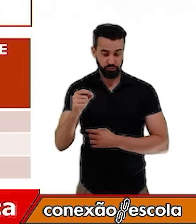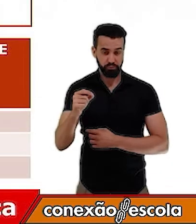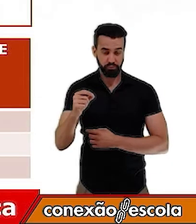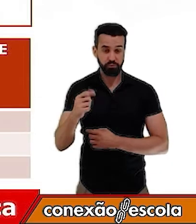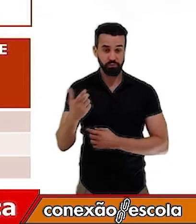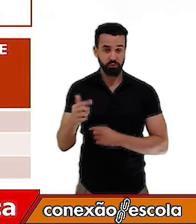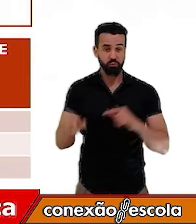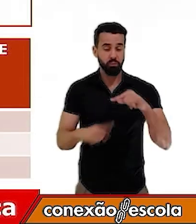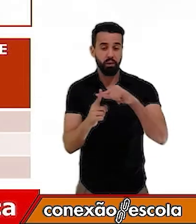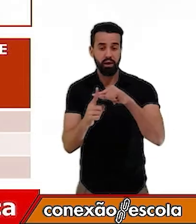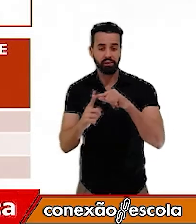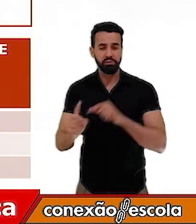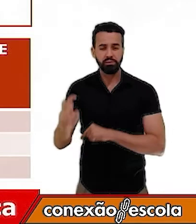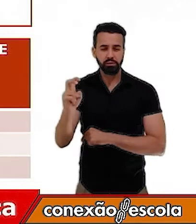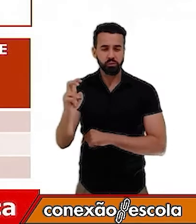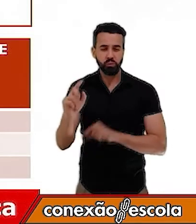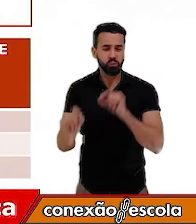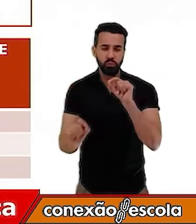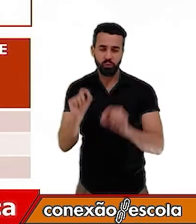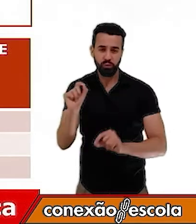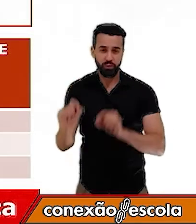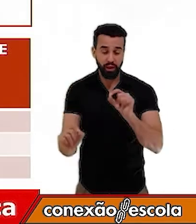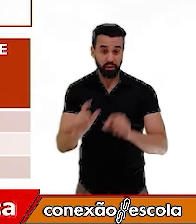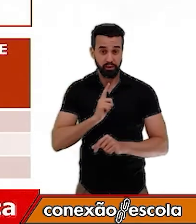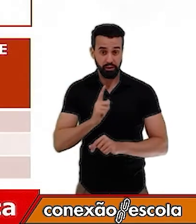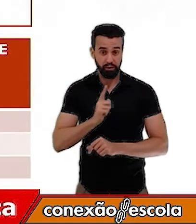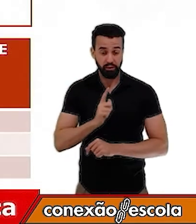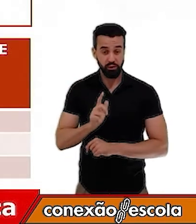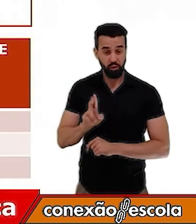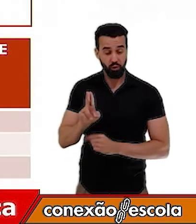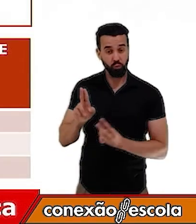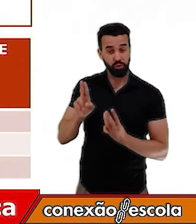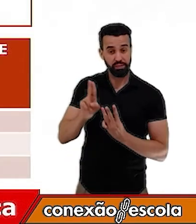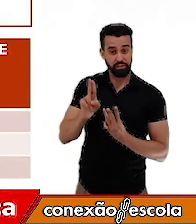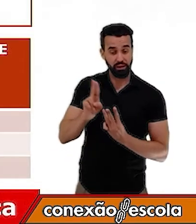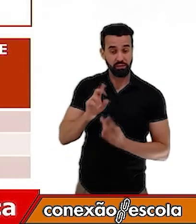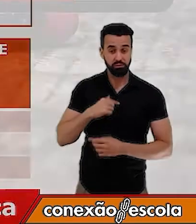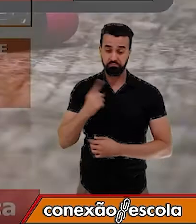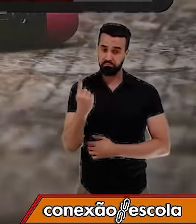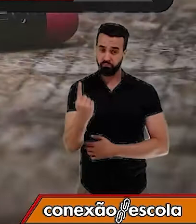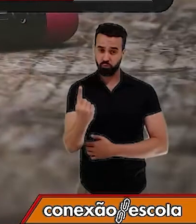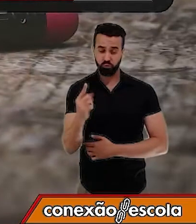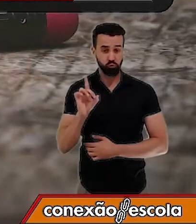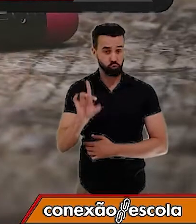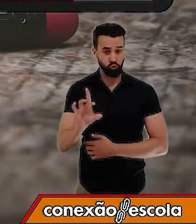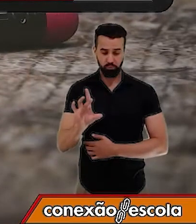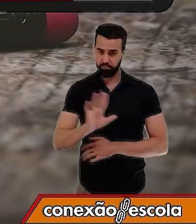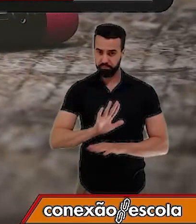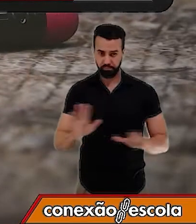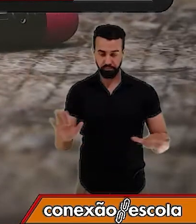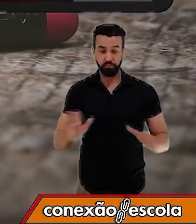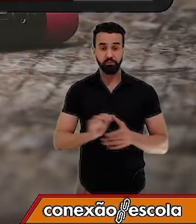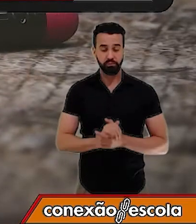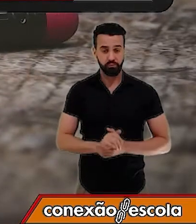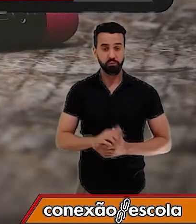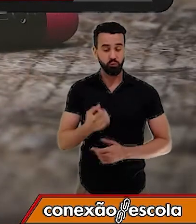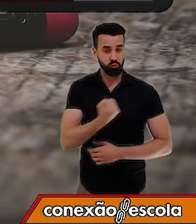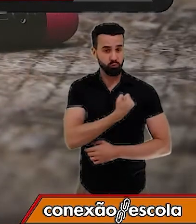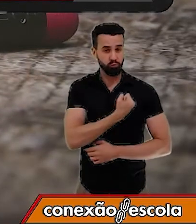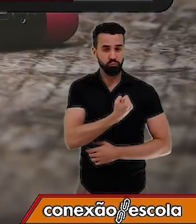Mais 5, porque as minhas unidades sempre são formadas por um algarismo apenas. Formei, então, o